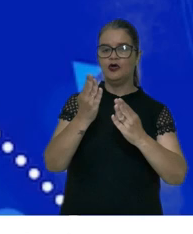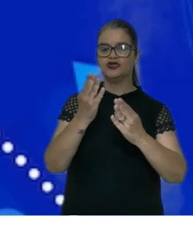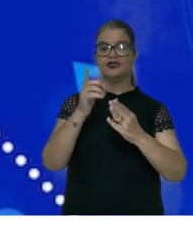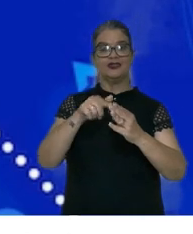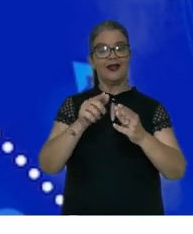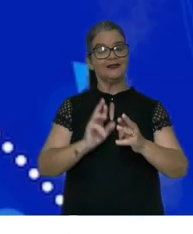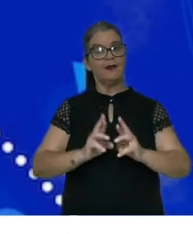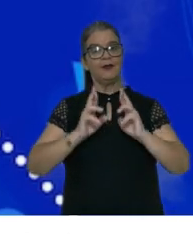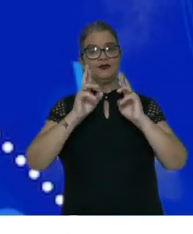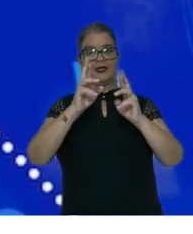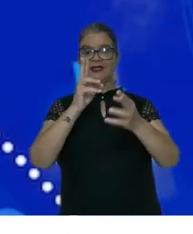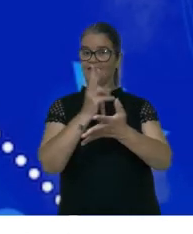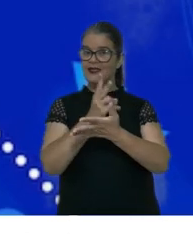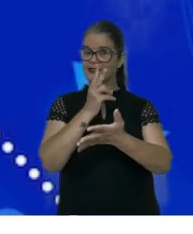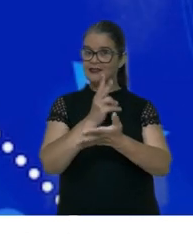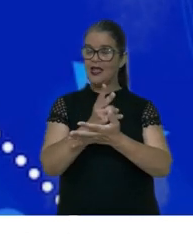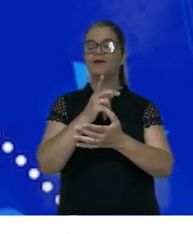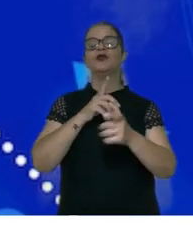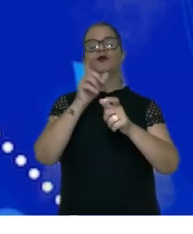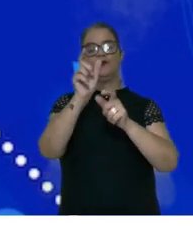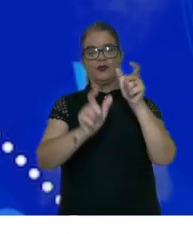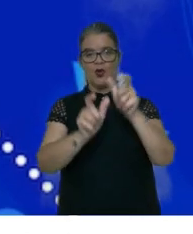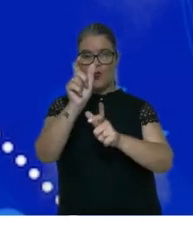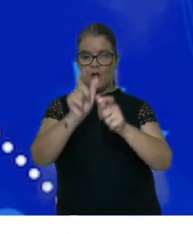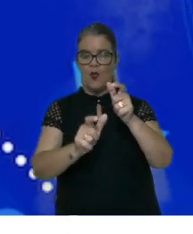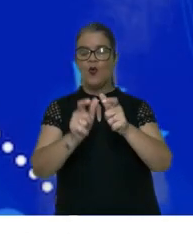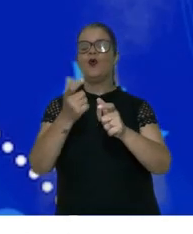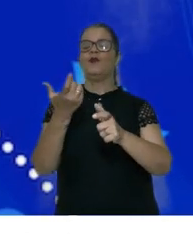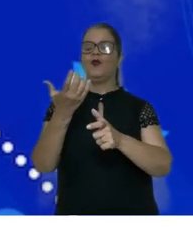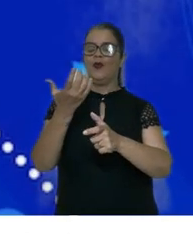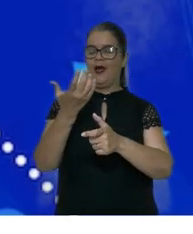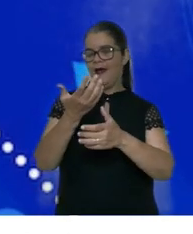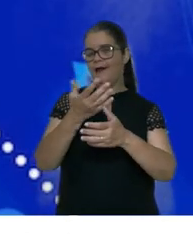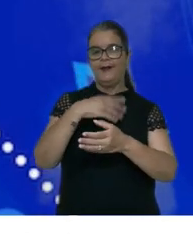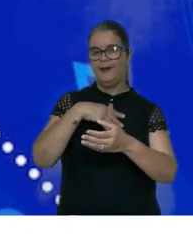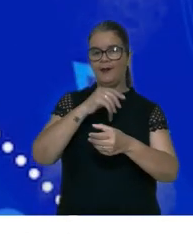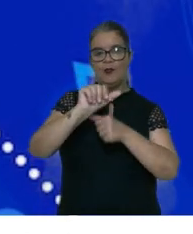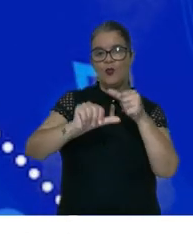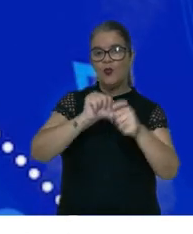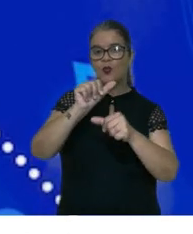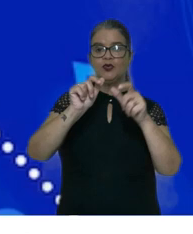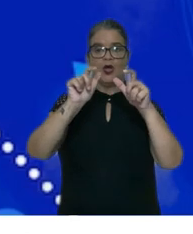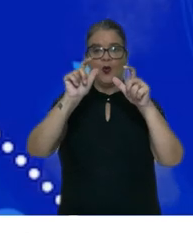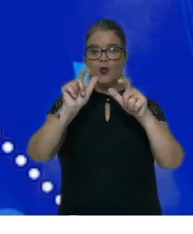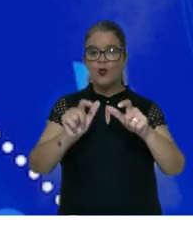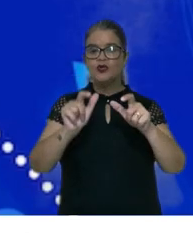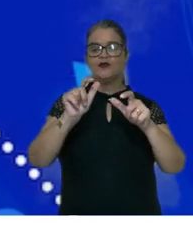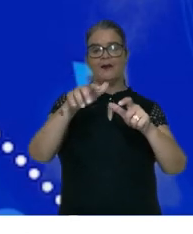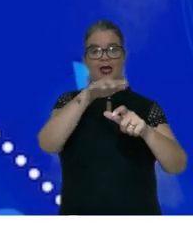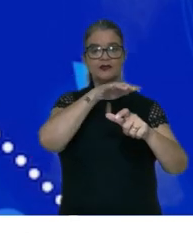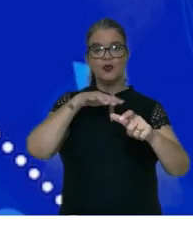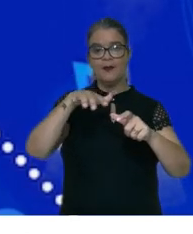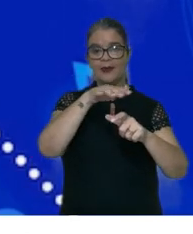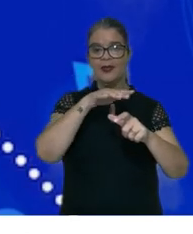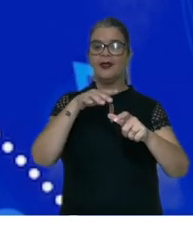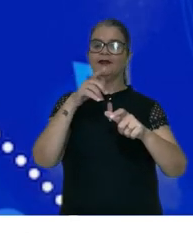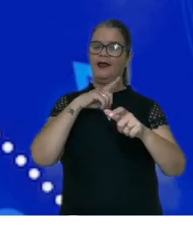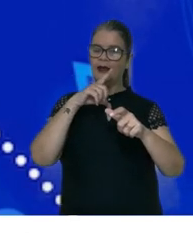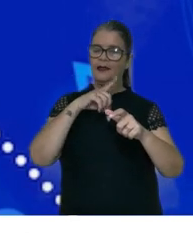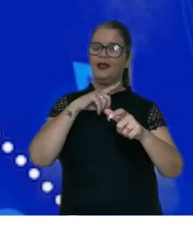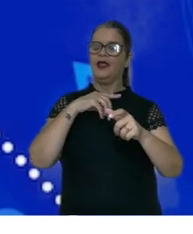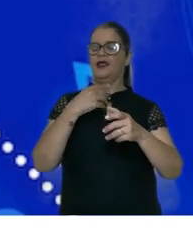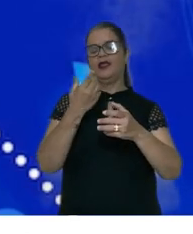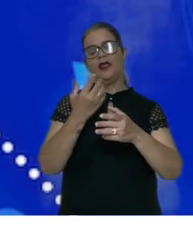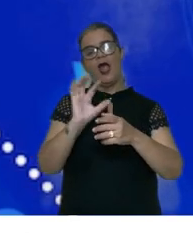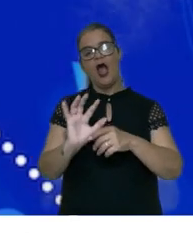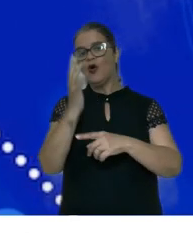perspectiva, sempre que um grupo humano faz uma intervenção no espaço, no ambiente, ele tende a gerar um